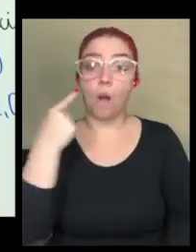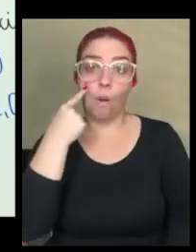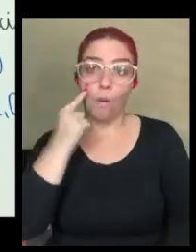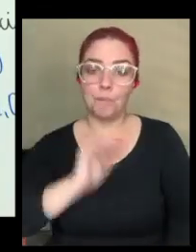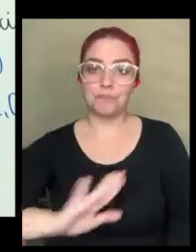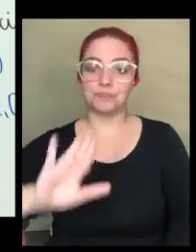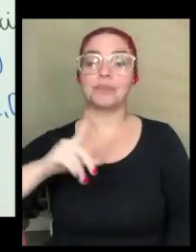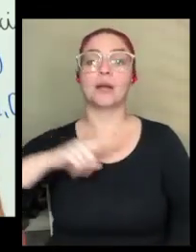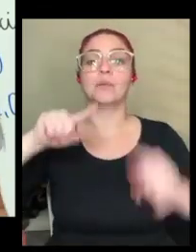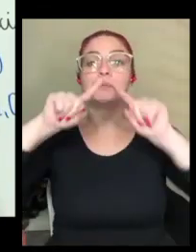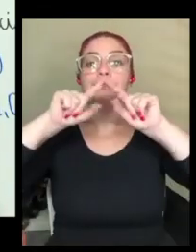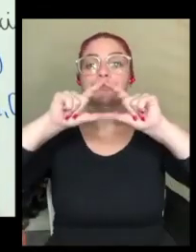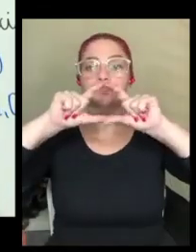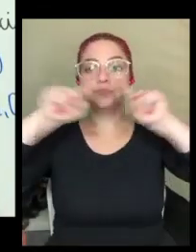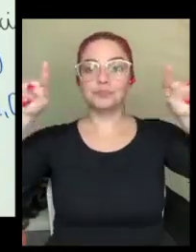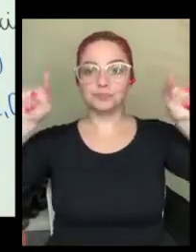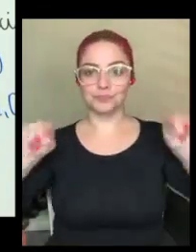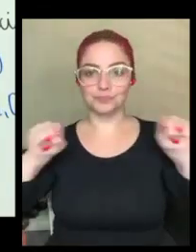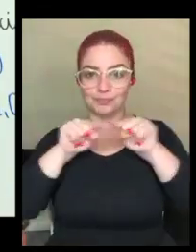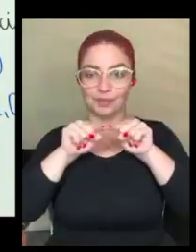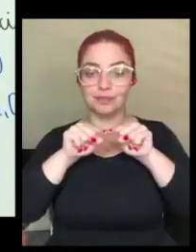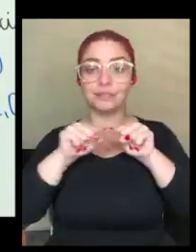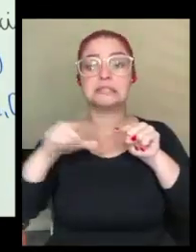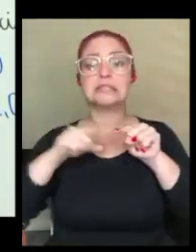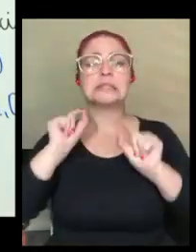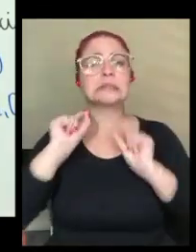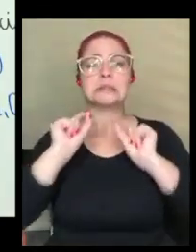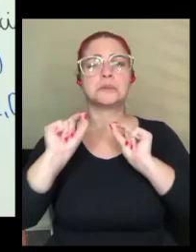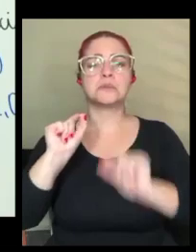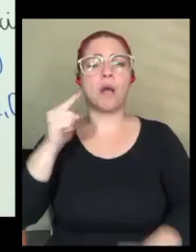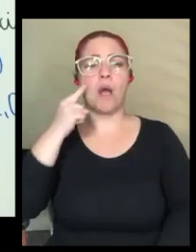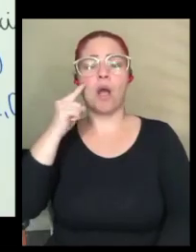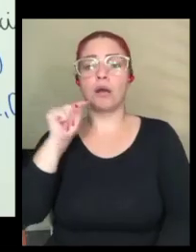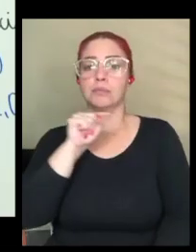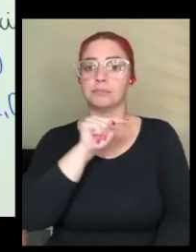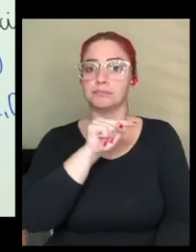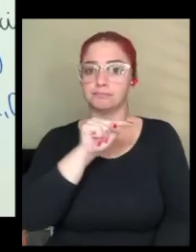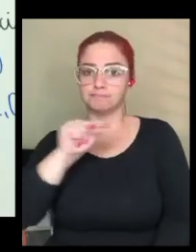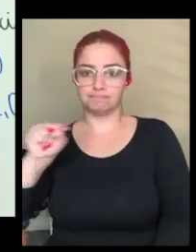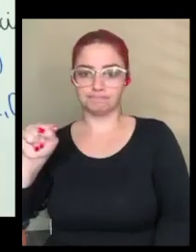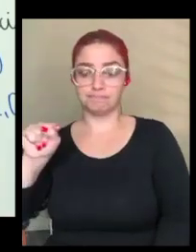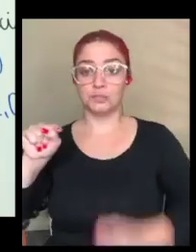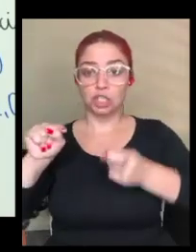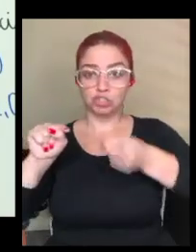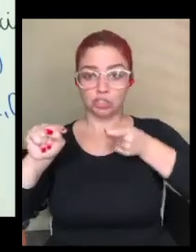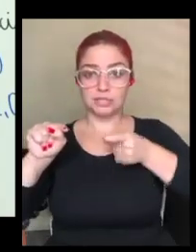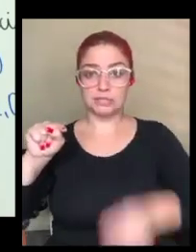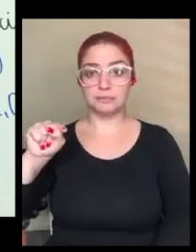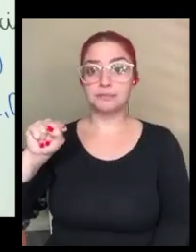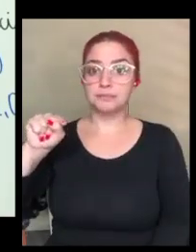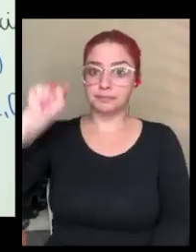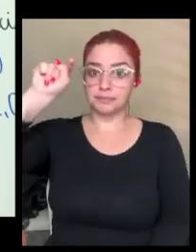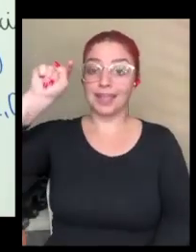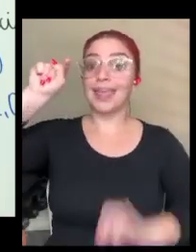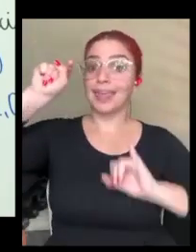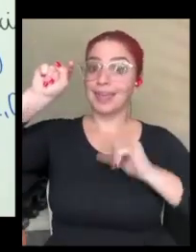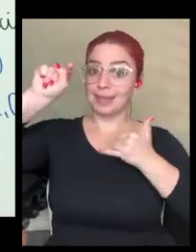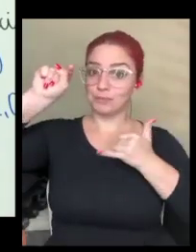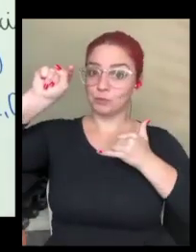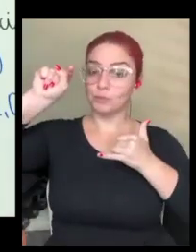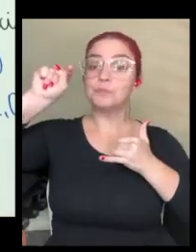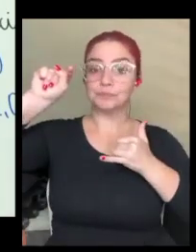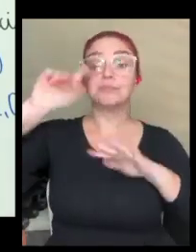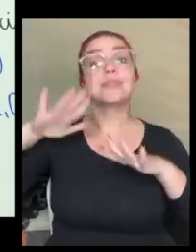para vocês então um retângulo, cujo lado agora desse retângulo, esse lado mede x e esse lado